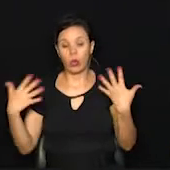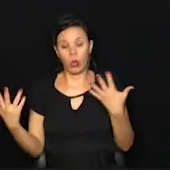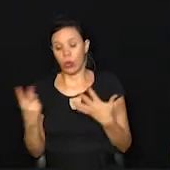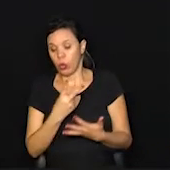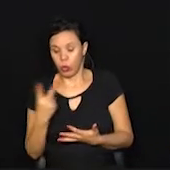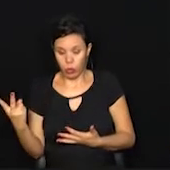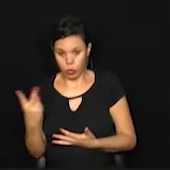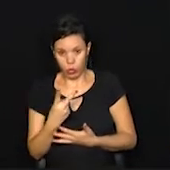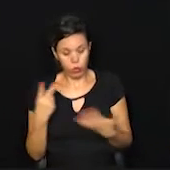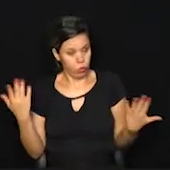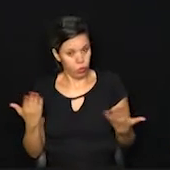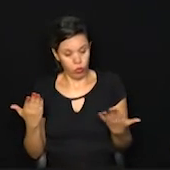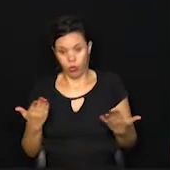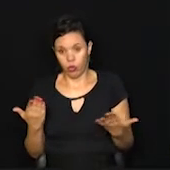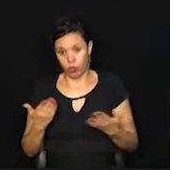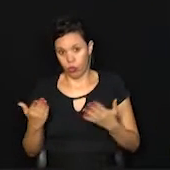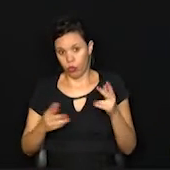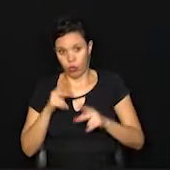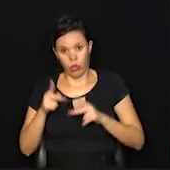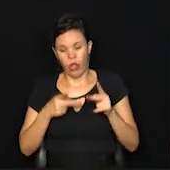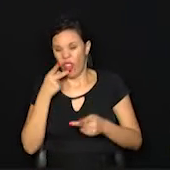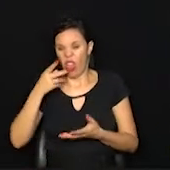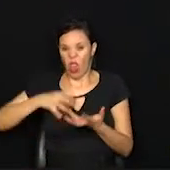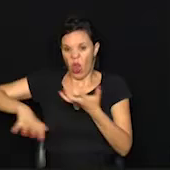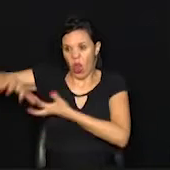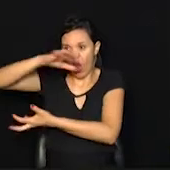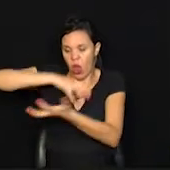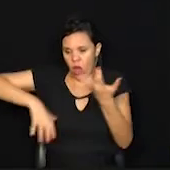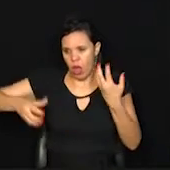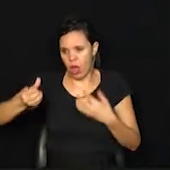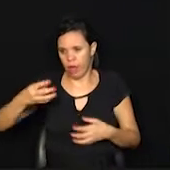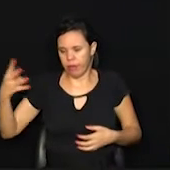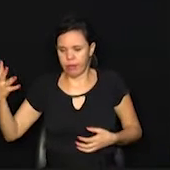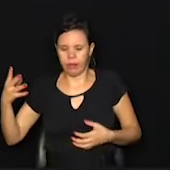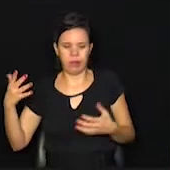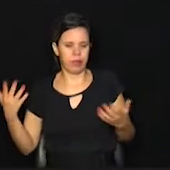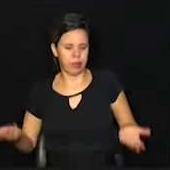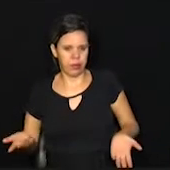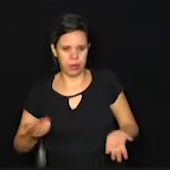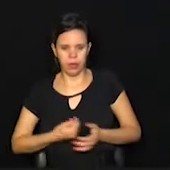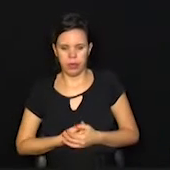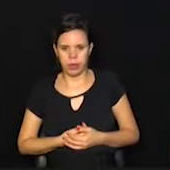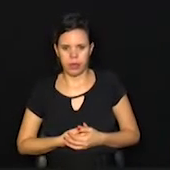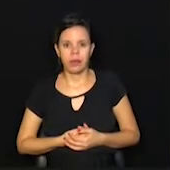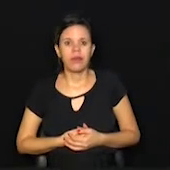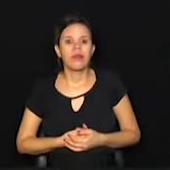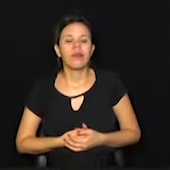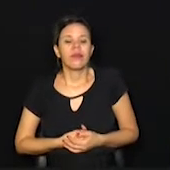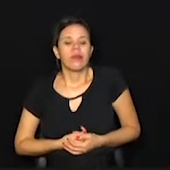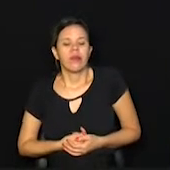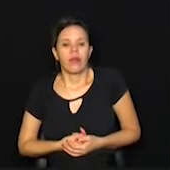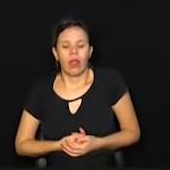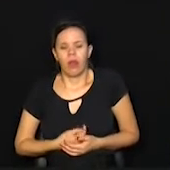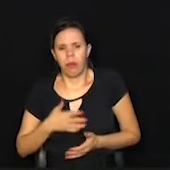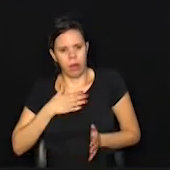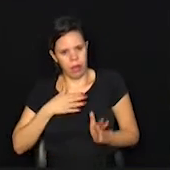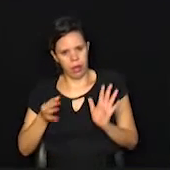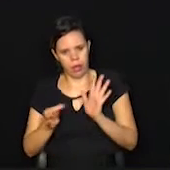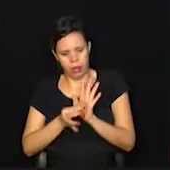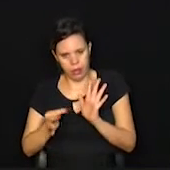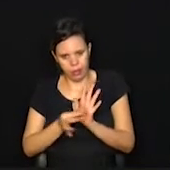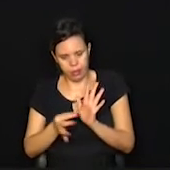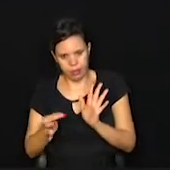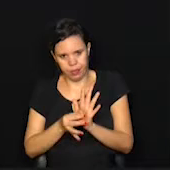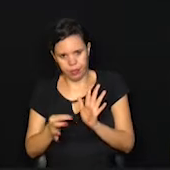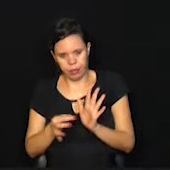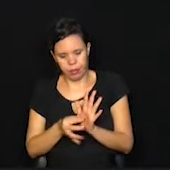ainda hoje tem gente que fala de revolução de 64 na minha opinião